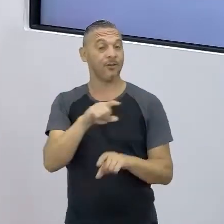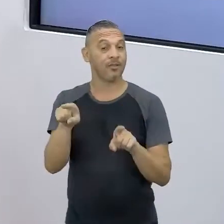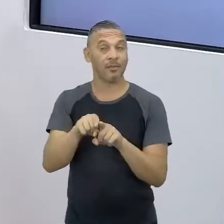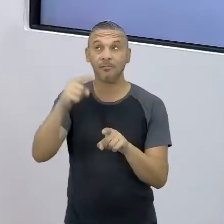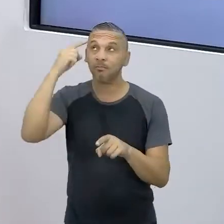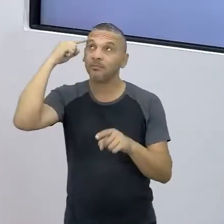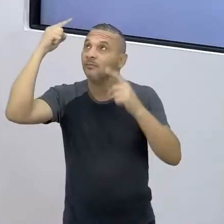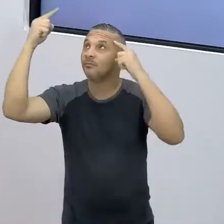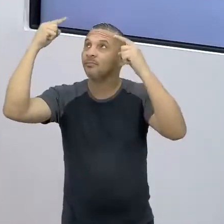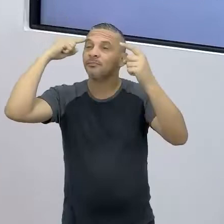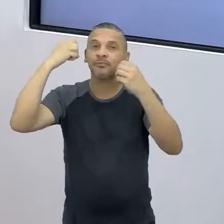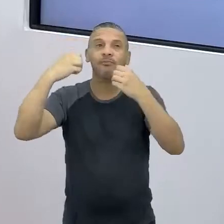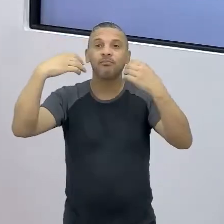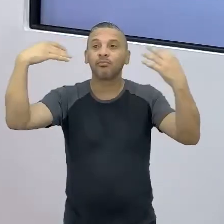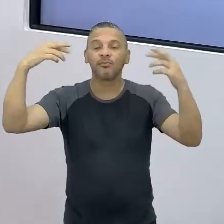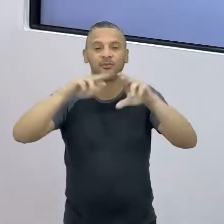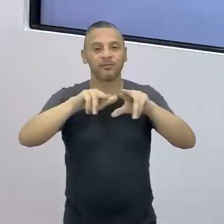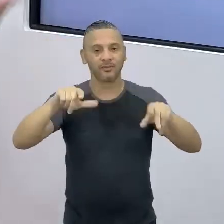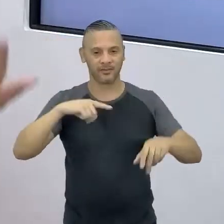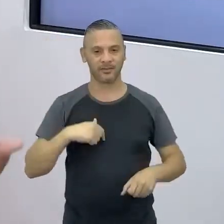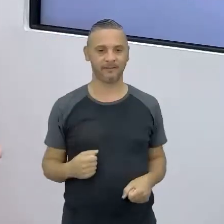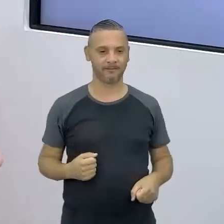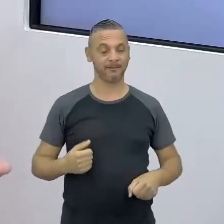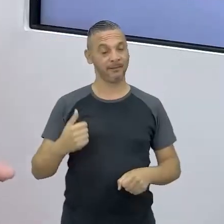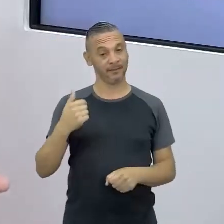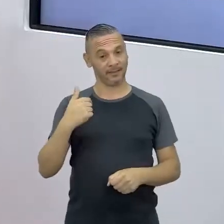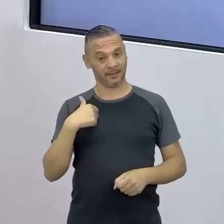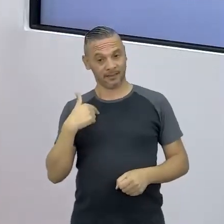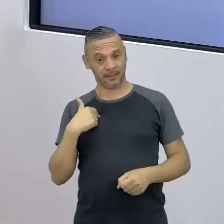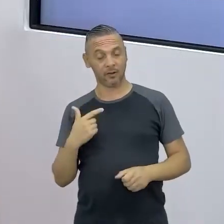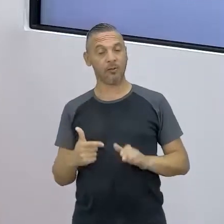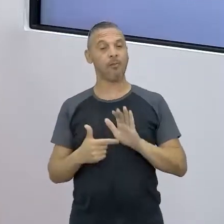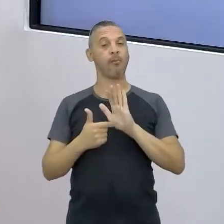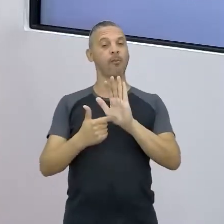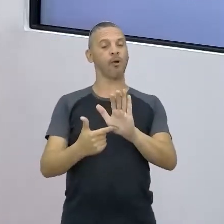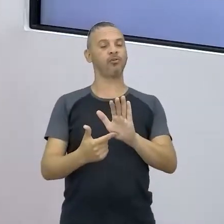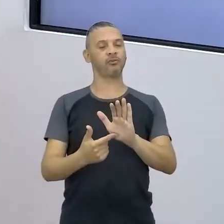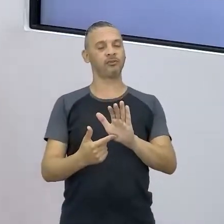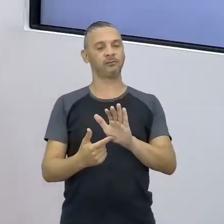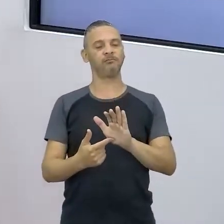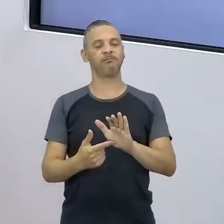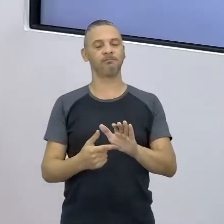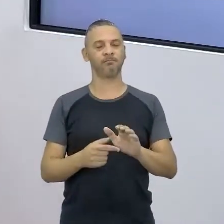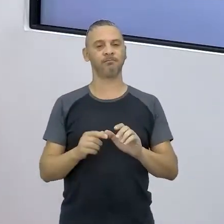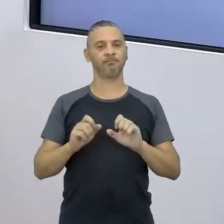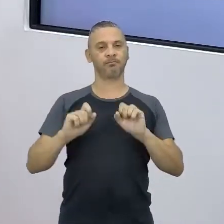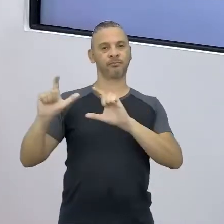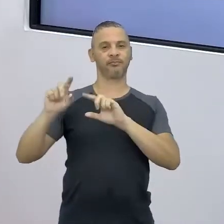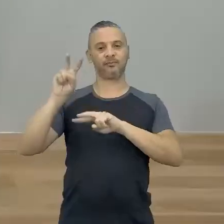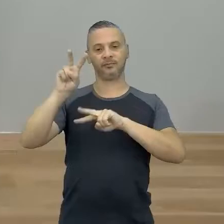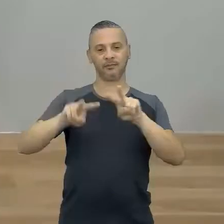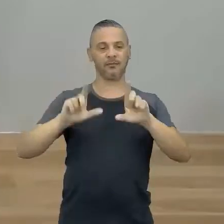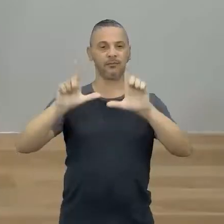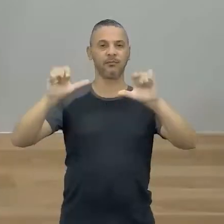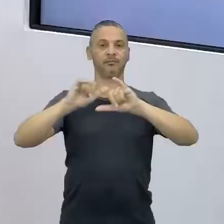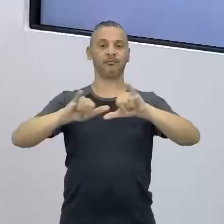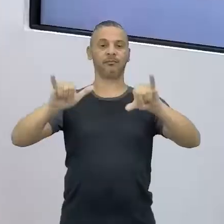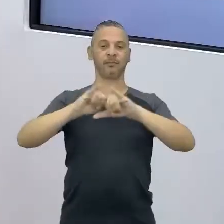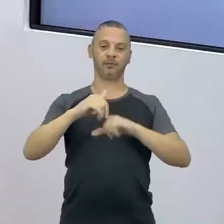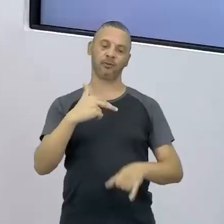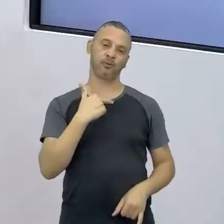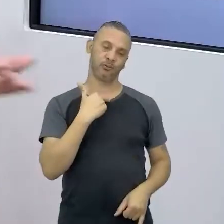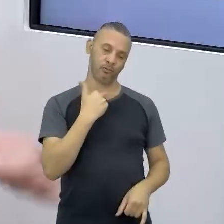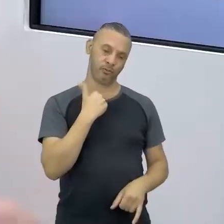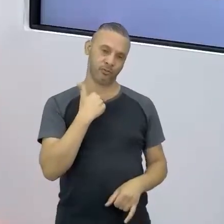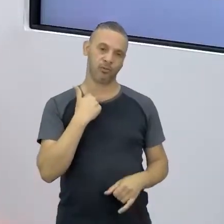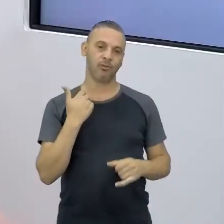mais sensacionais. Bom, eu montei a minha mini mostra também. Claro que eu não pude fazer propagandas por conta dos direitos autorais, que vocês